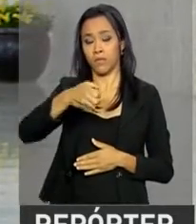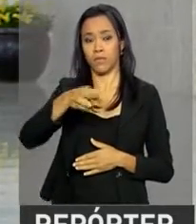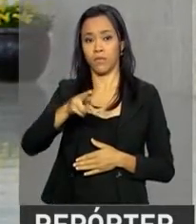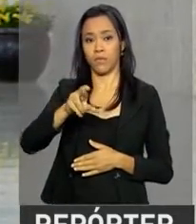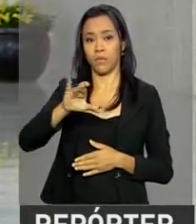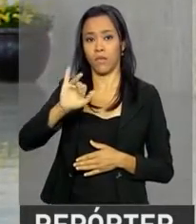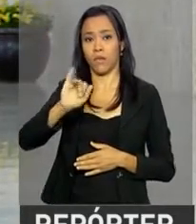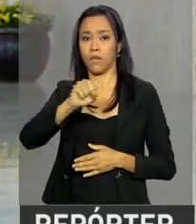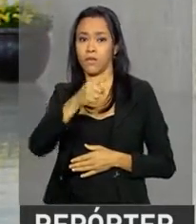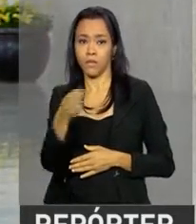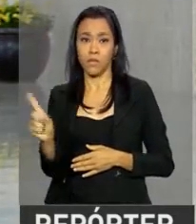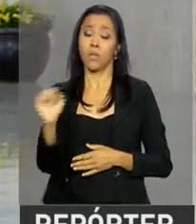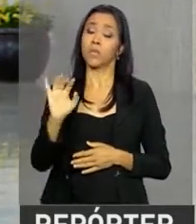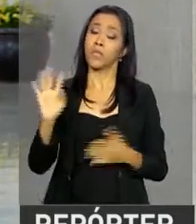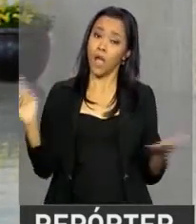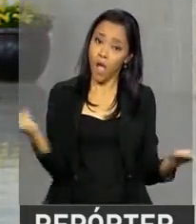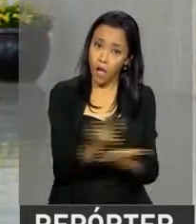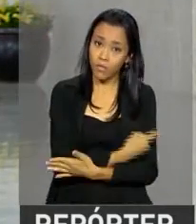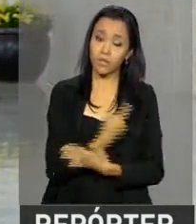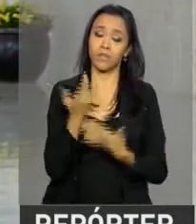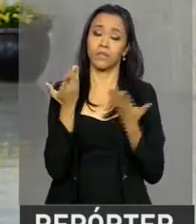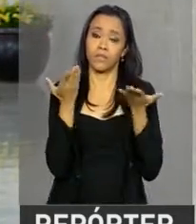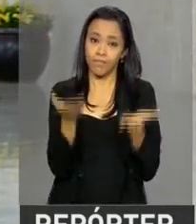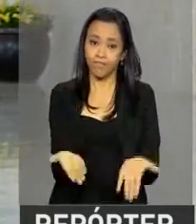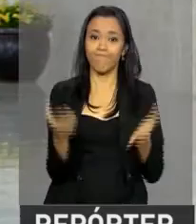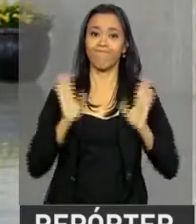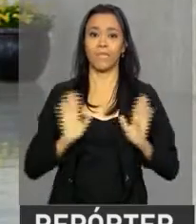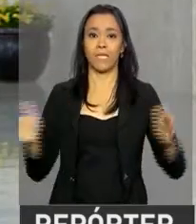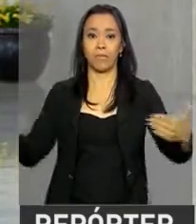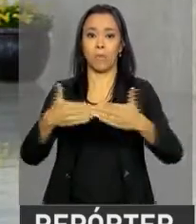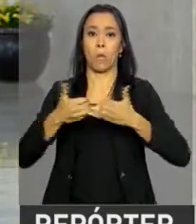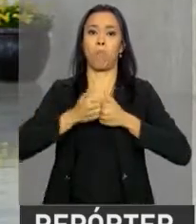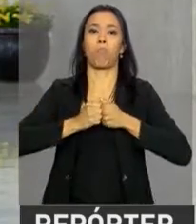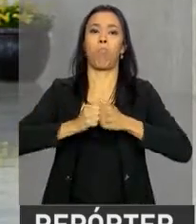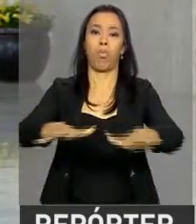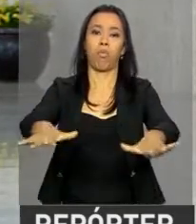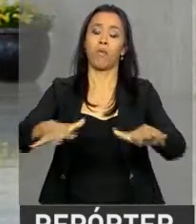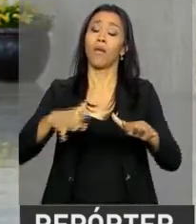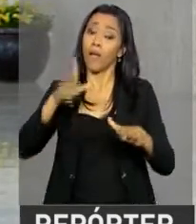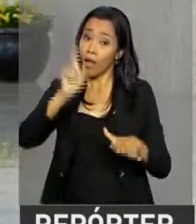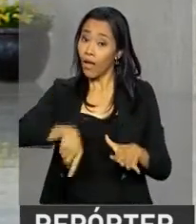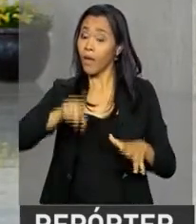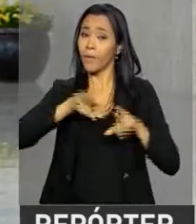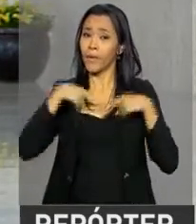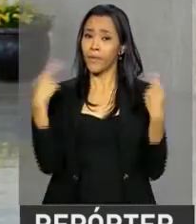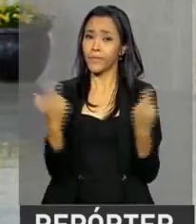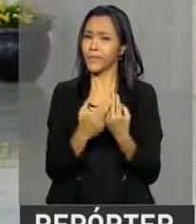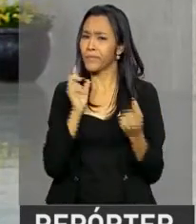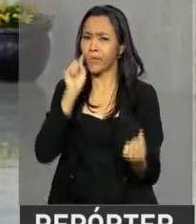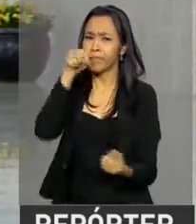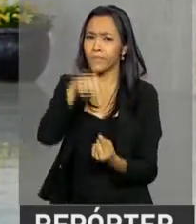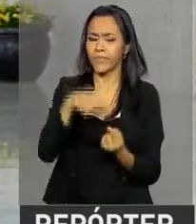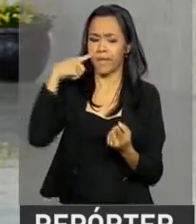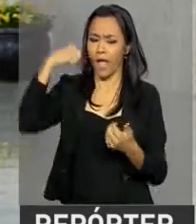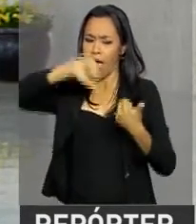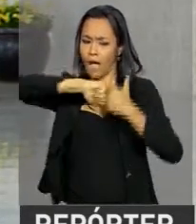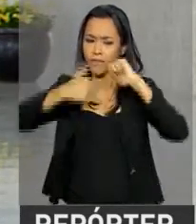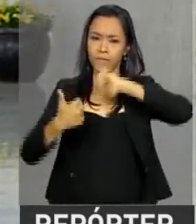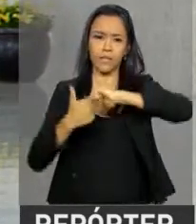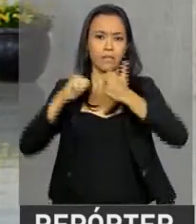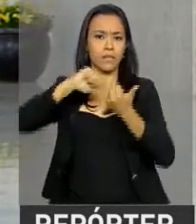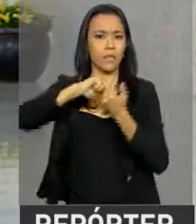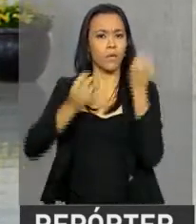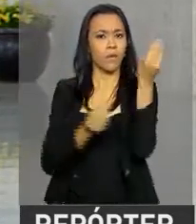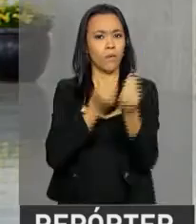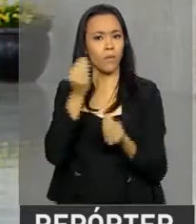com esse acidente lá na barragem de fundão a expectativa é que seja uma reunião de avaliação uma espécie de balanço também para verificar